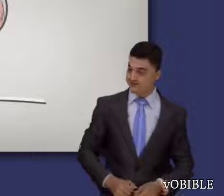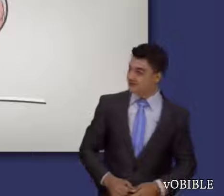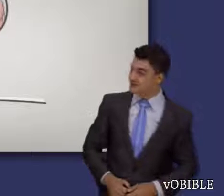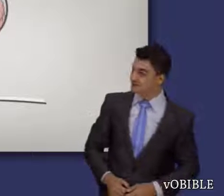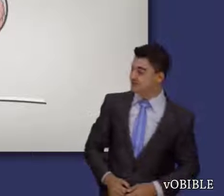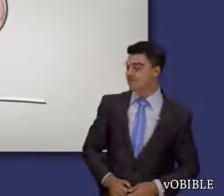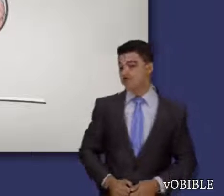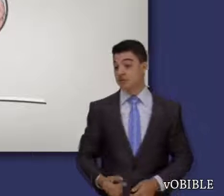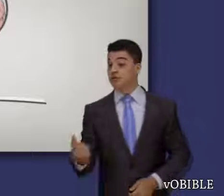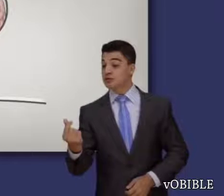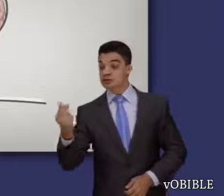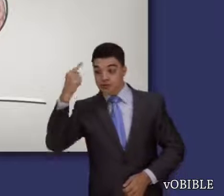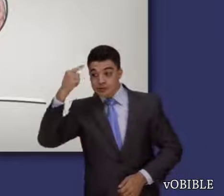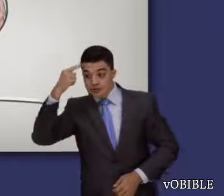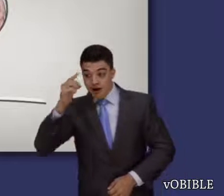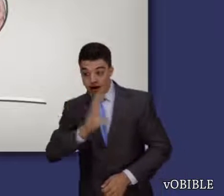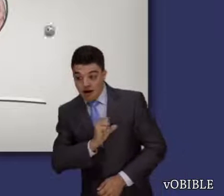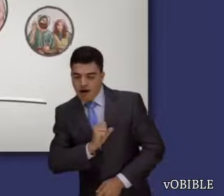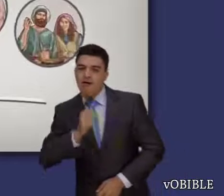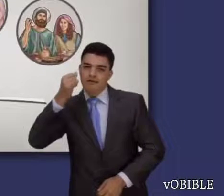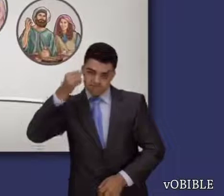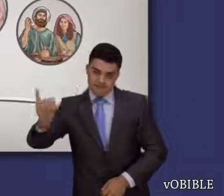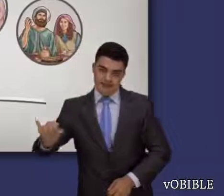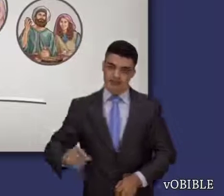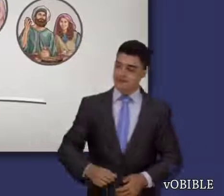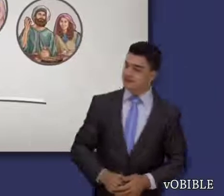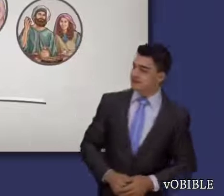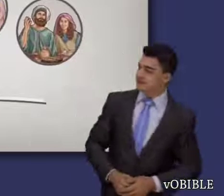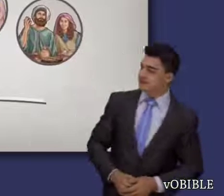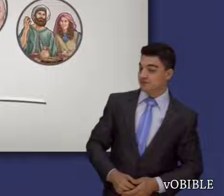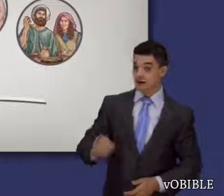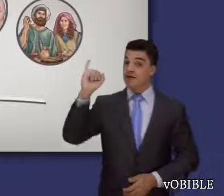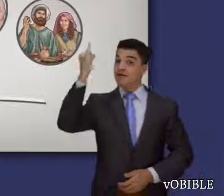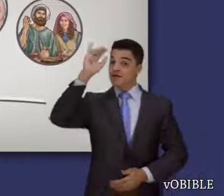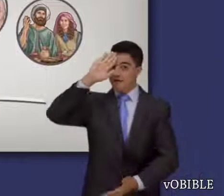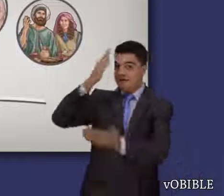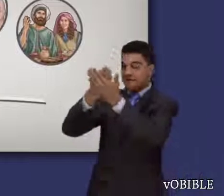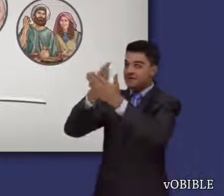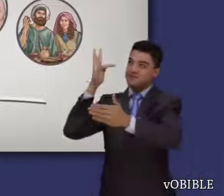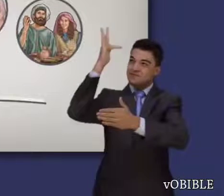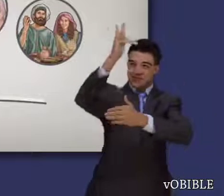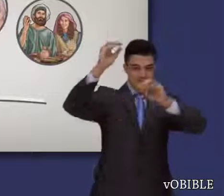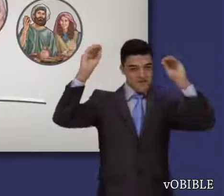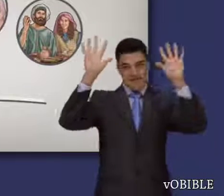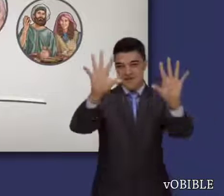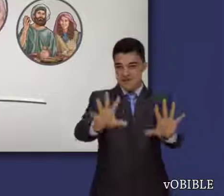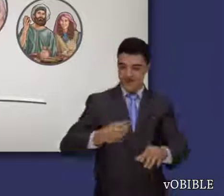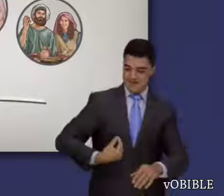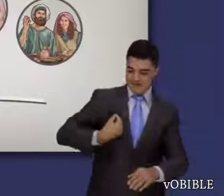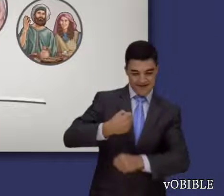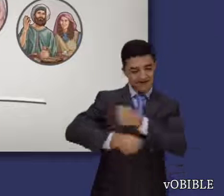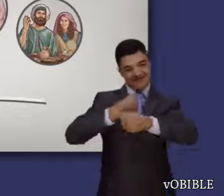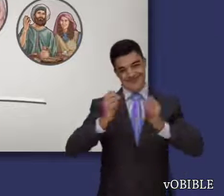os cristãos não devem amar o dinheiro? E por que devemos nos apegar firmemente à verdadeira vida que só o reino de